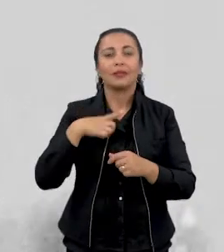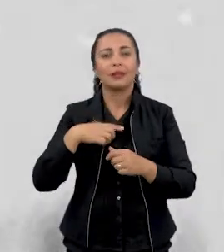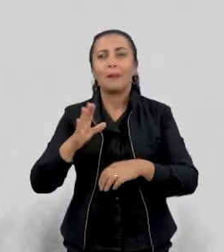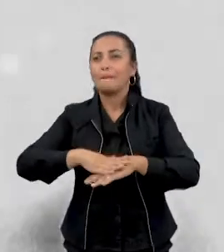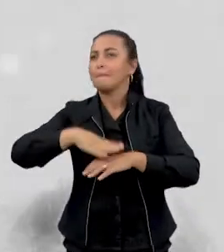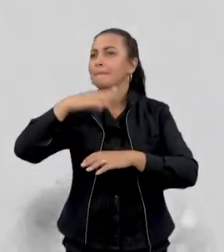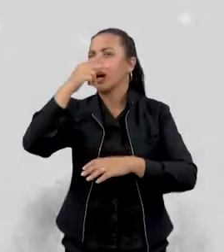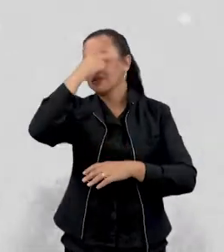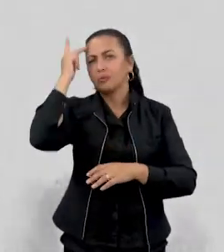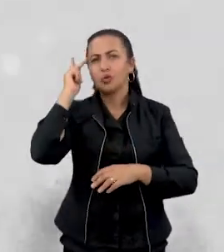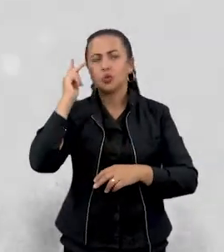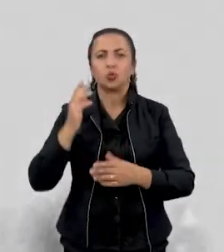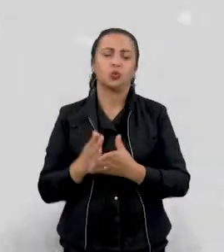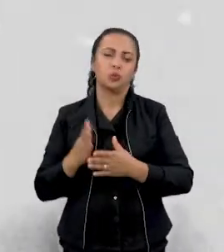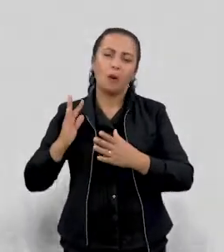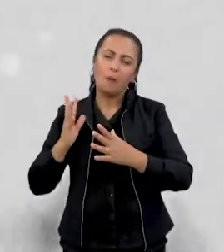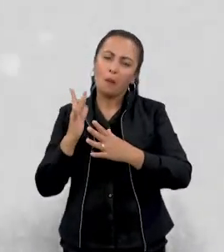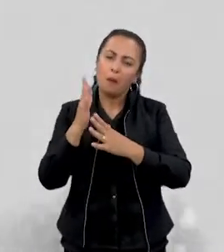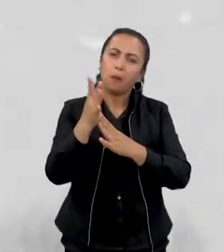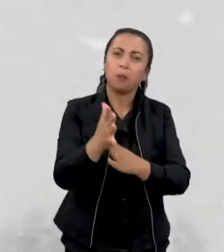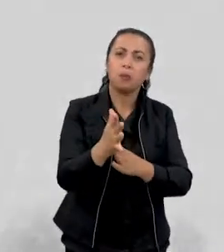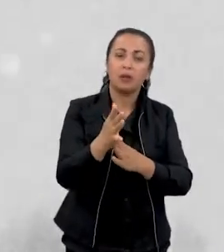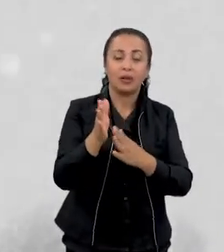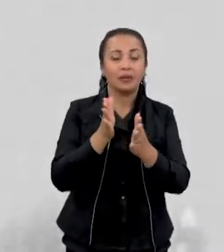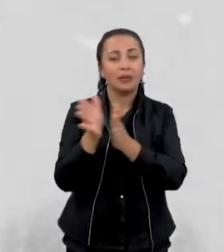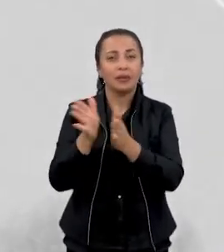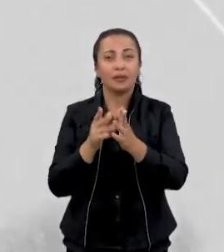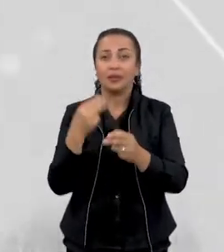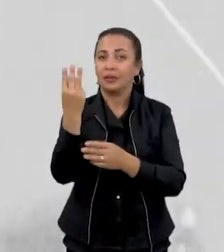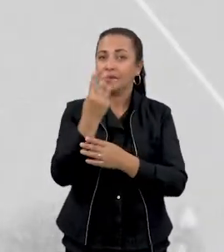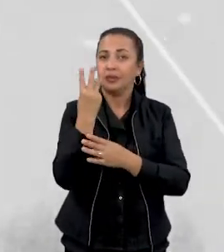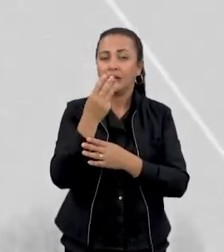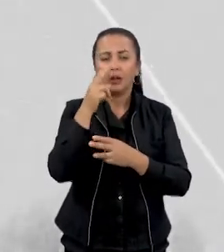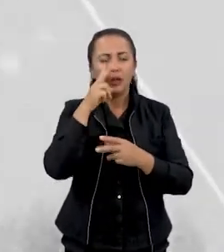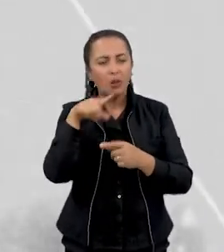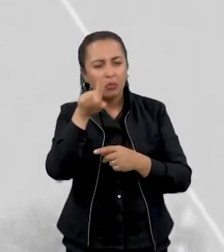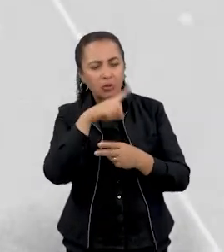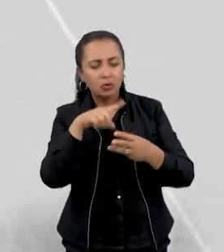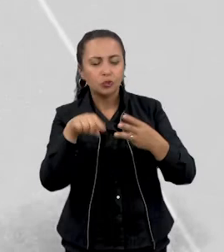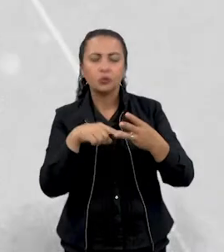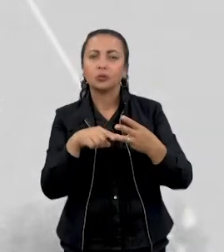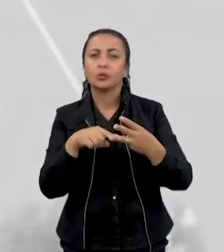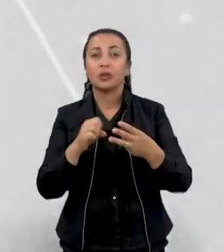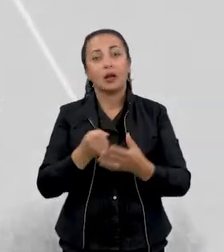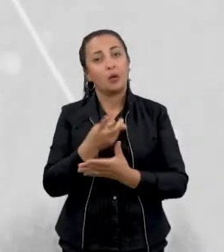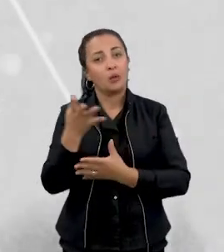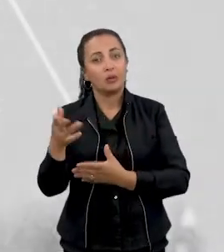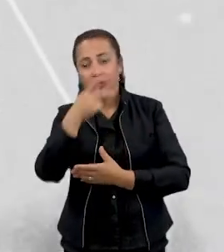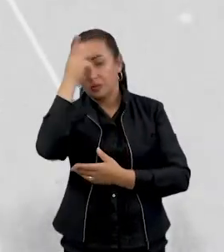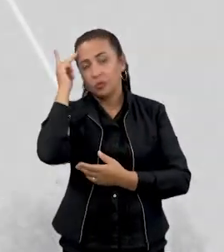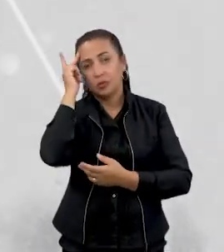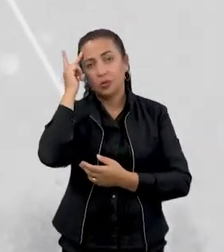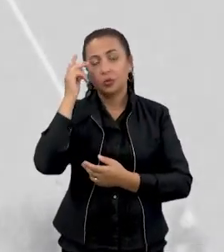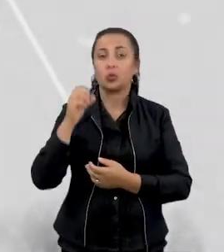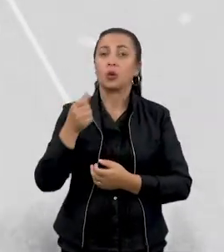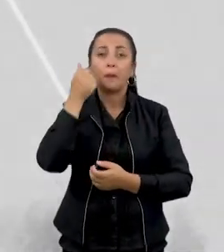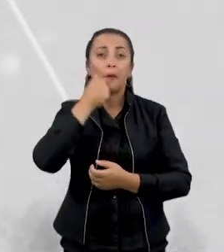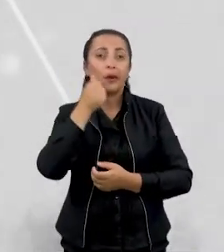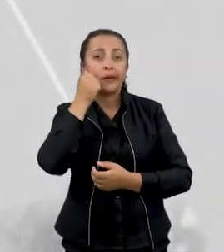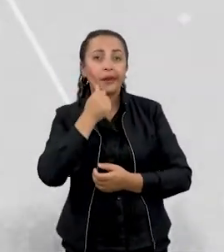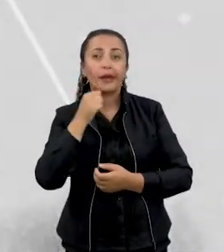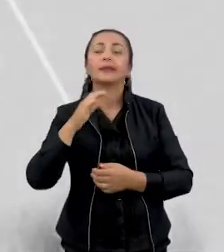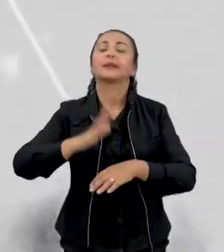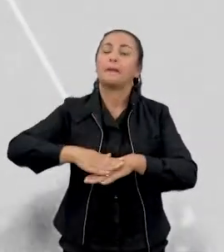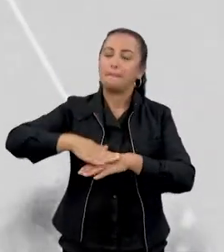composto pela maior quantidade de usuários. E dentre esses 3, observou-se que o quantitativo de pessoas do